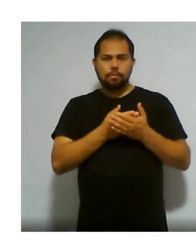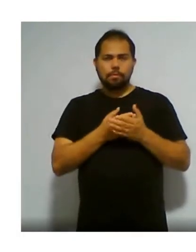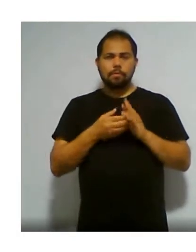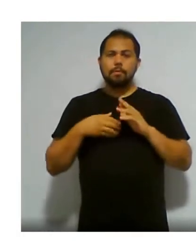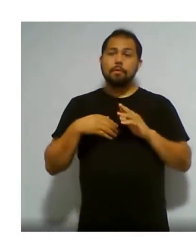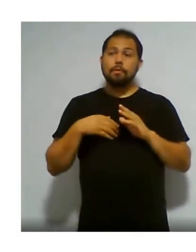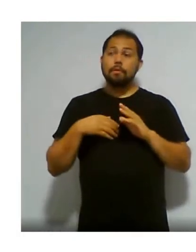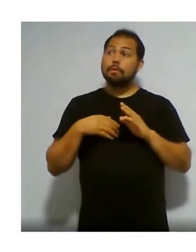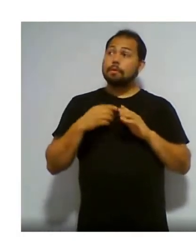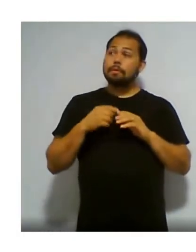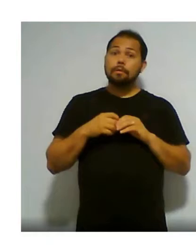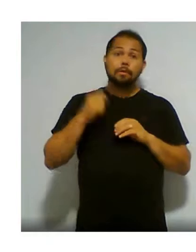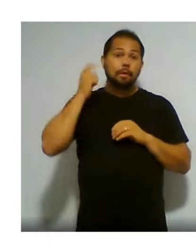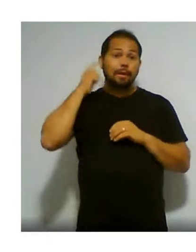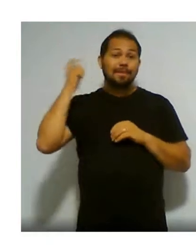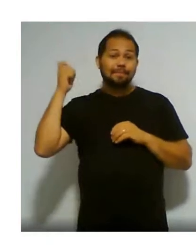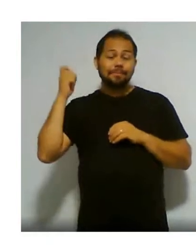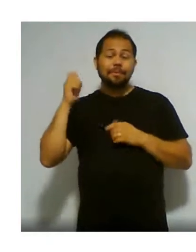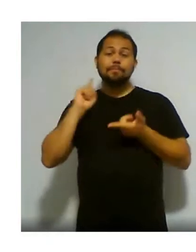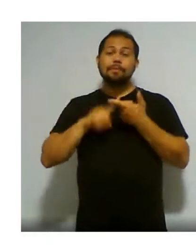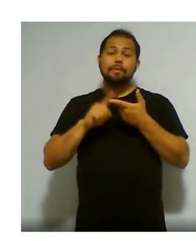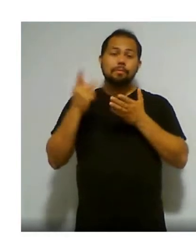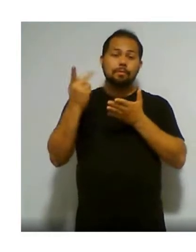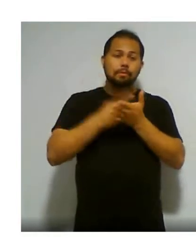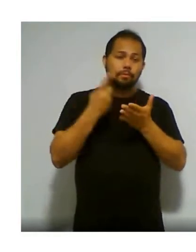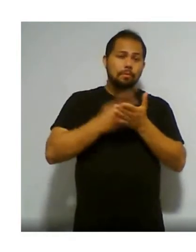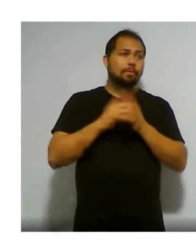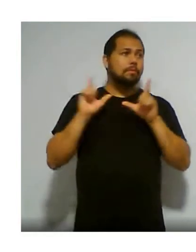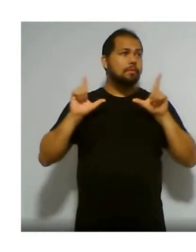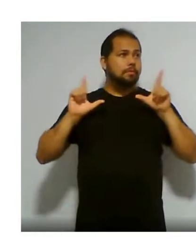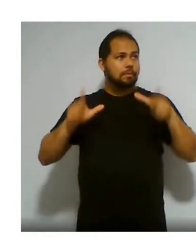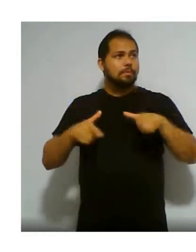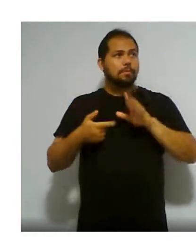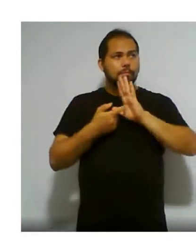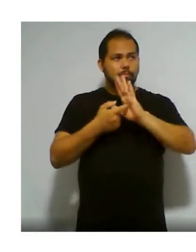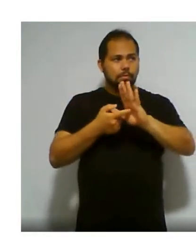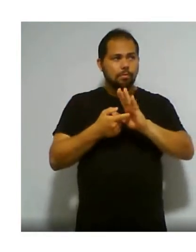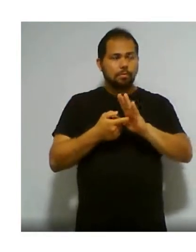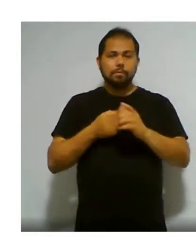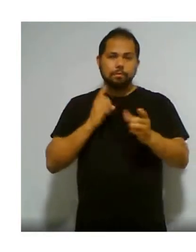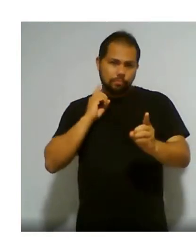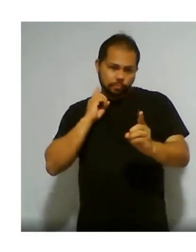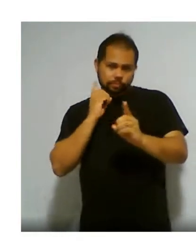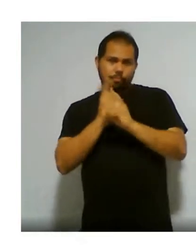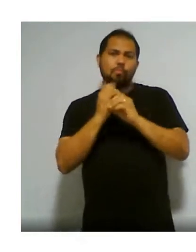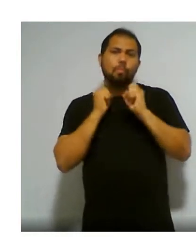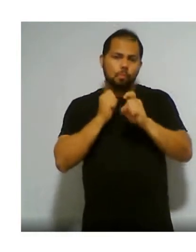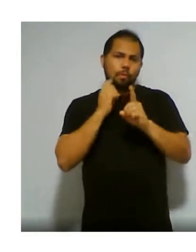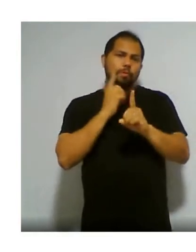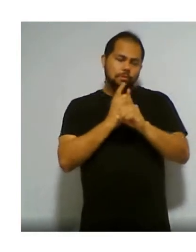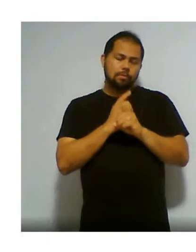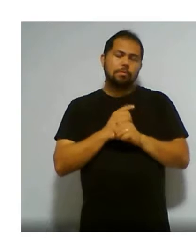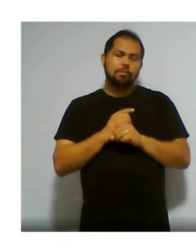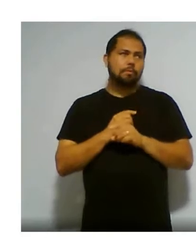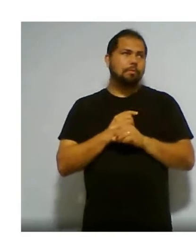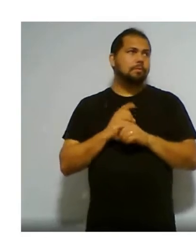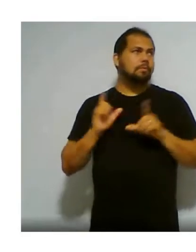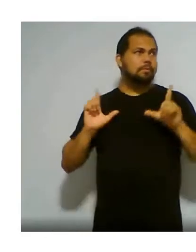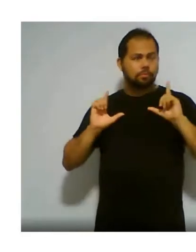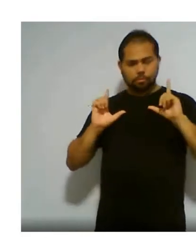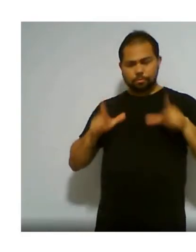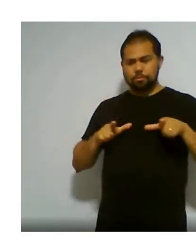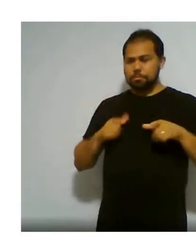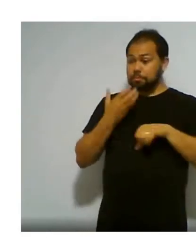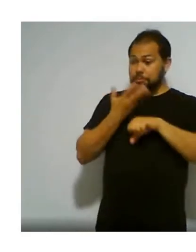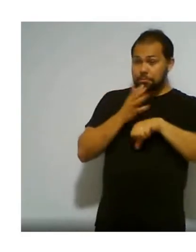aos bips e erros que a placa-mãe pode dar, que a gente pode encontrar a gente encontrou inclusive no nosso laboratório durante as práticas. Então é